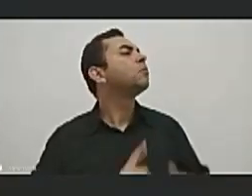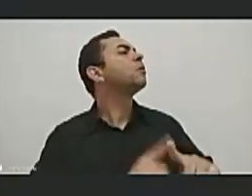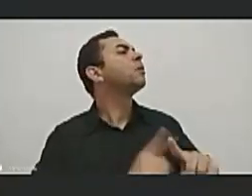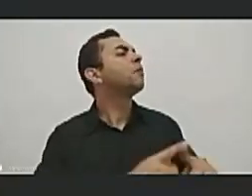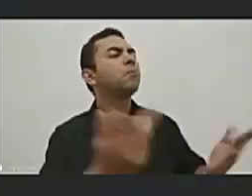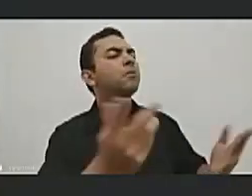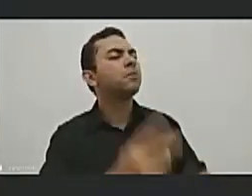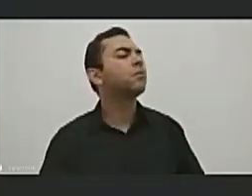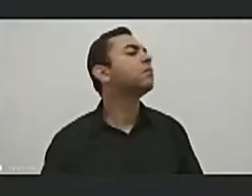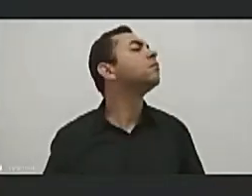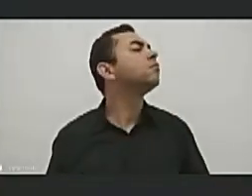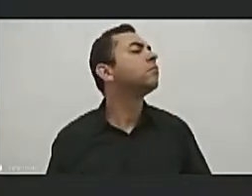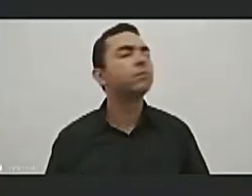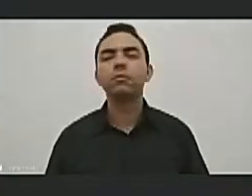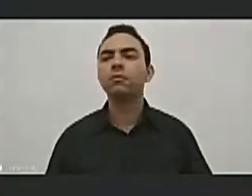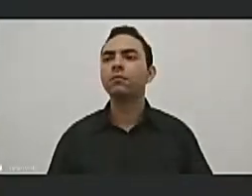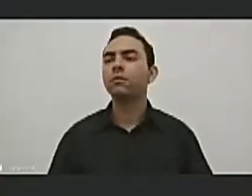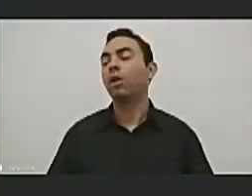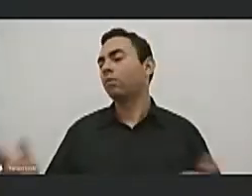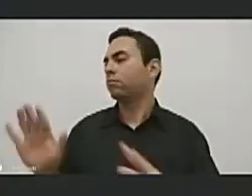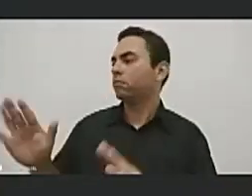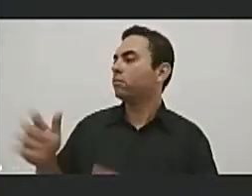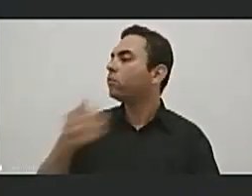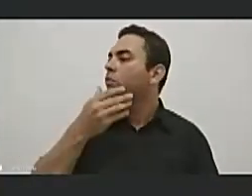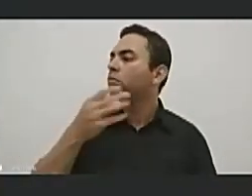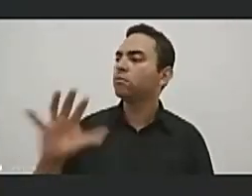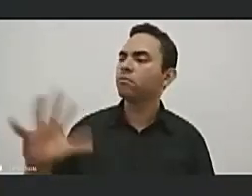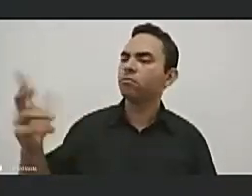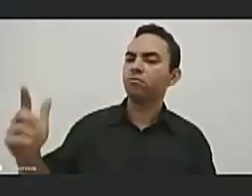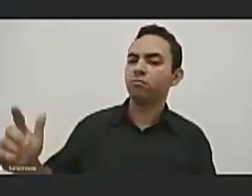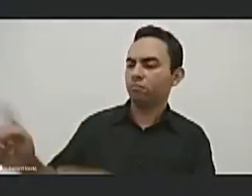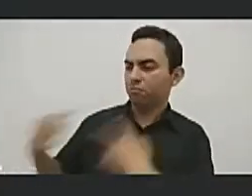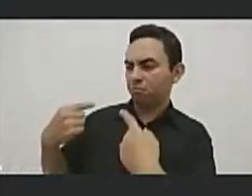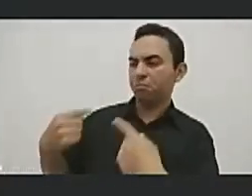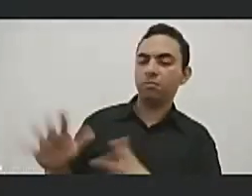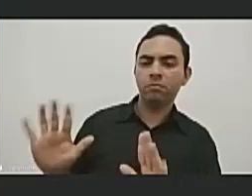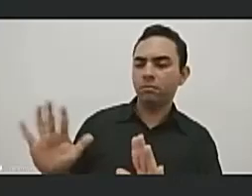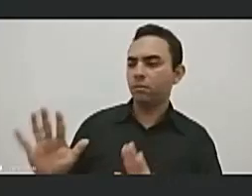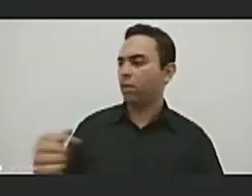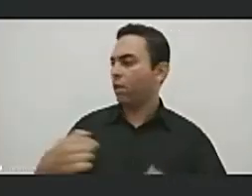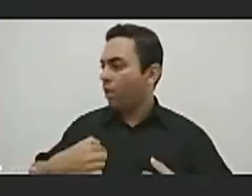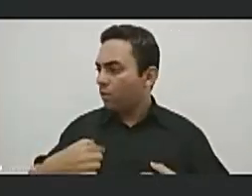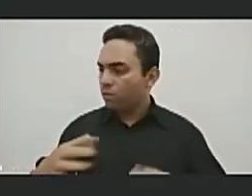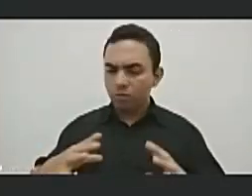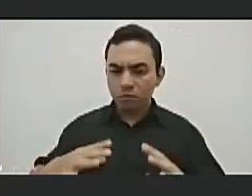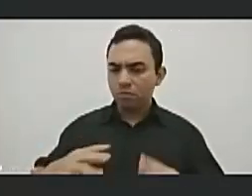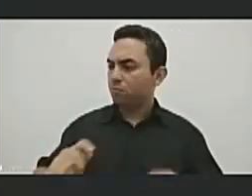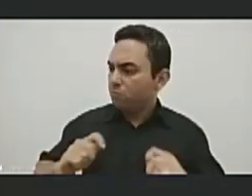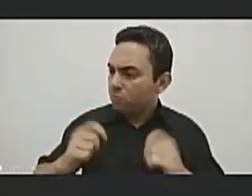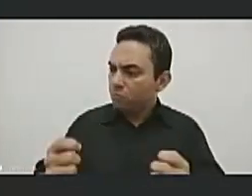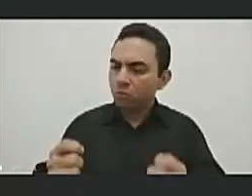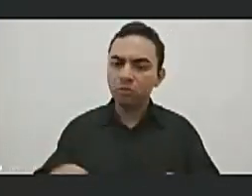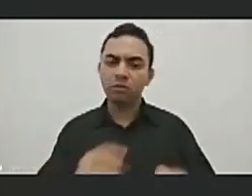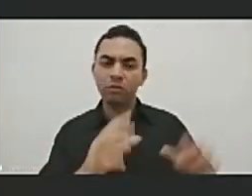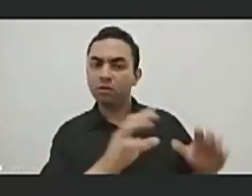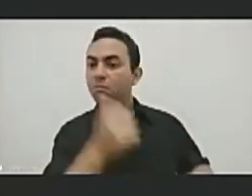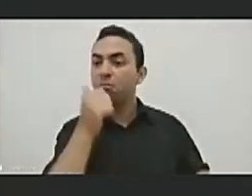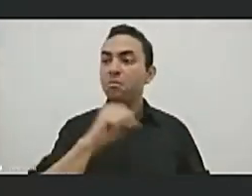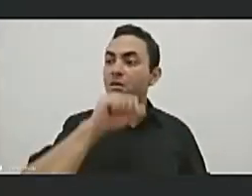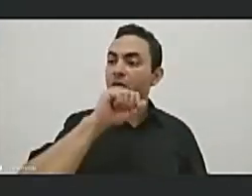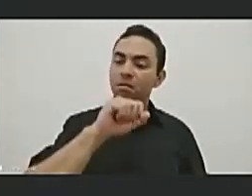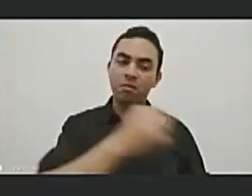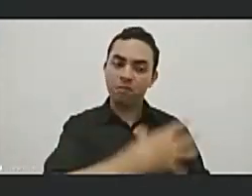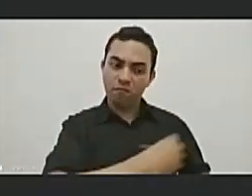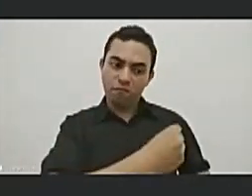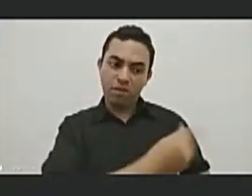só quero dizer para você adils capacidade é o que eu tenho eu sou mãe H 18 anos de uma filha autista e eu